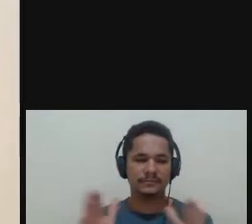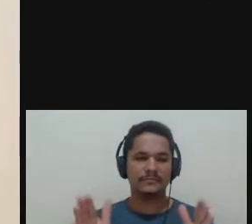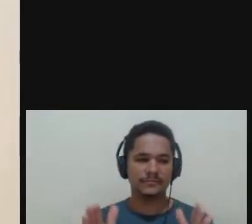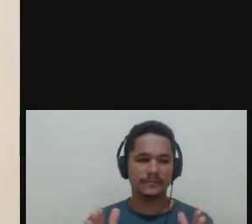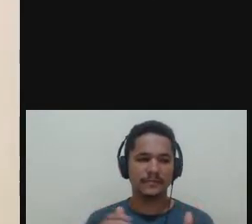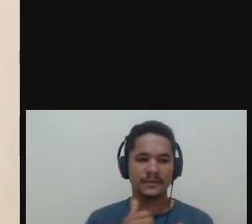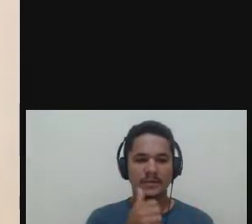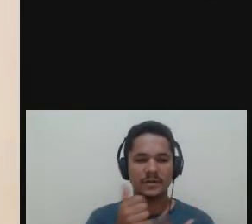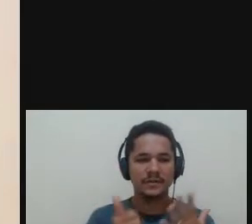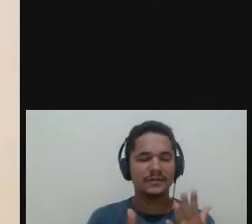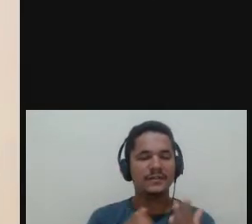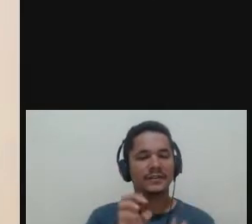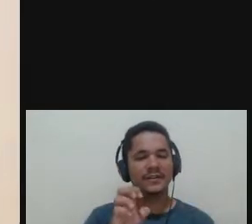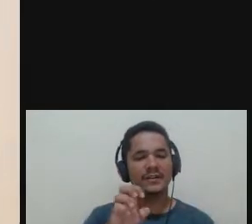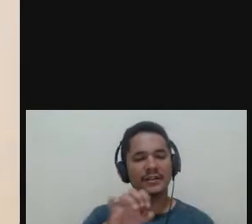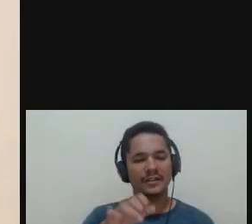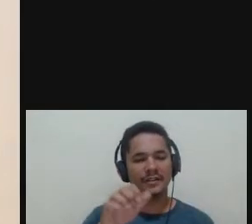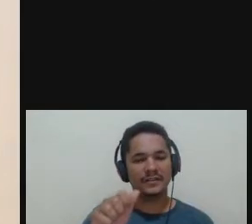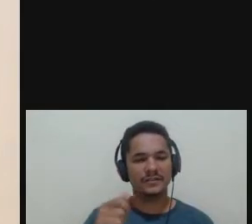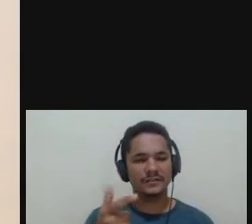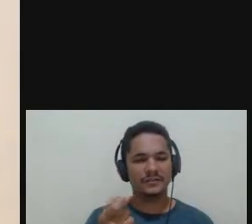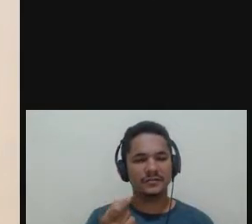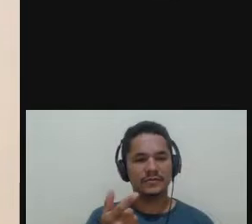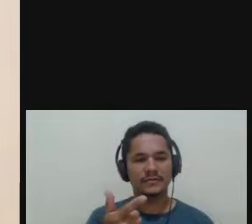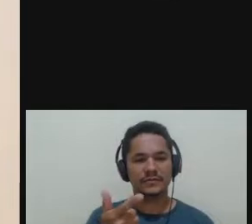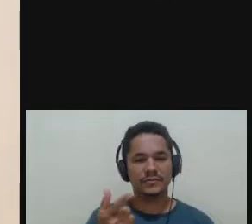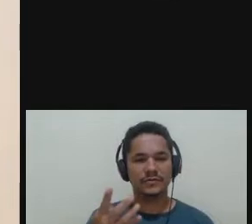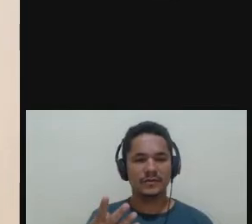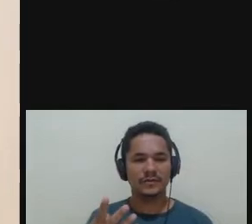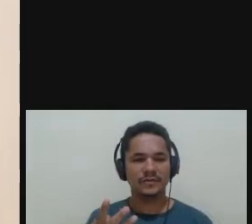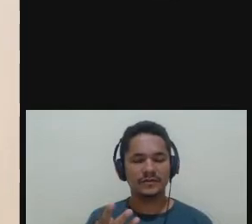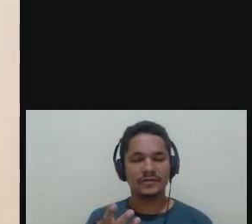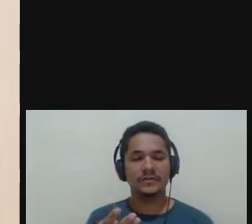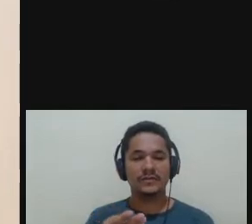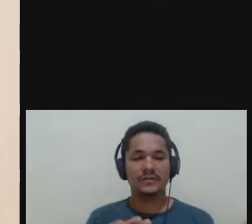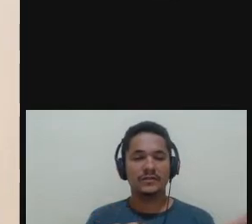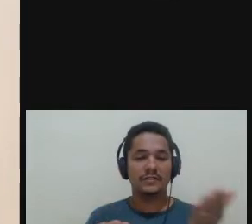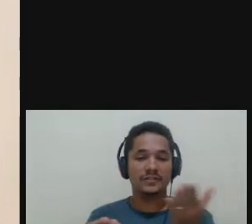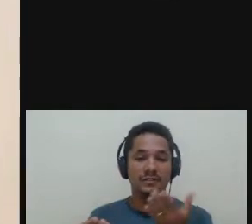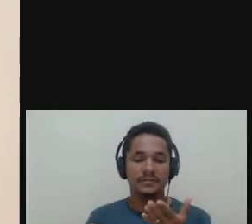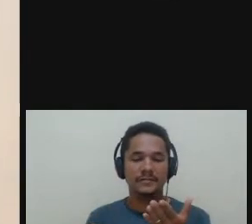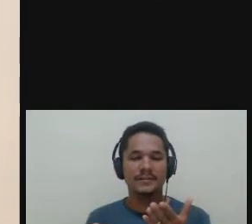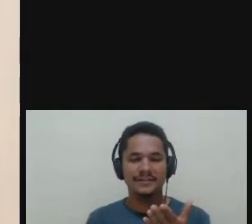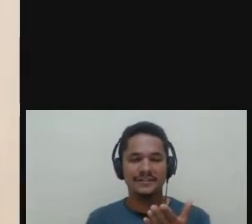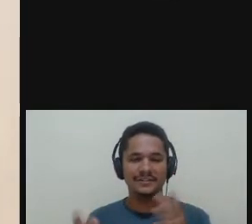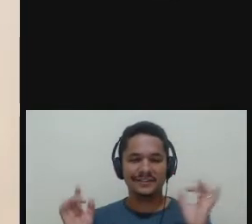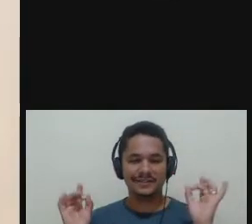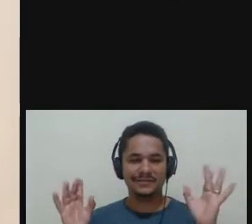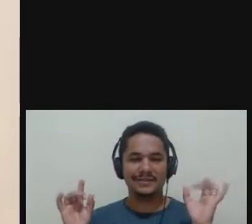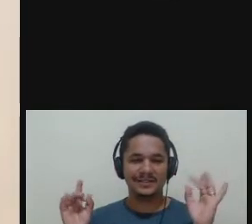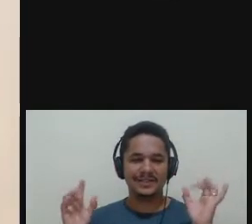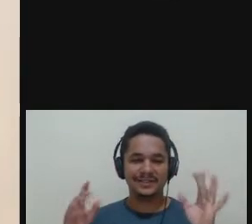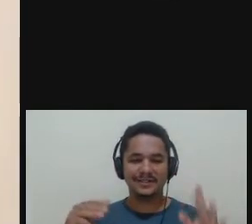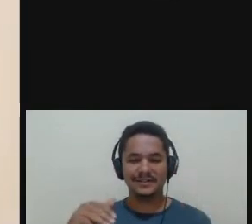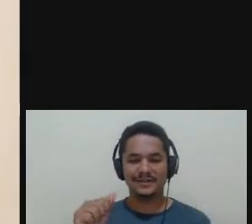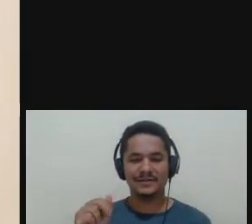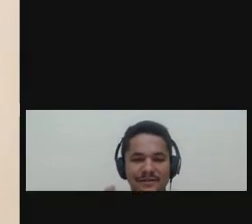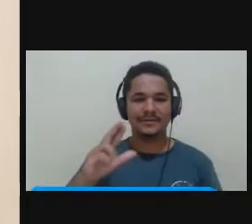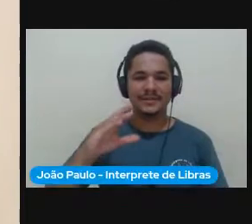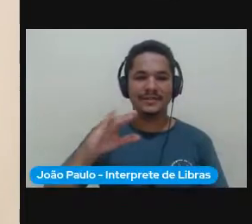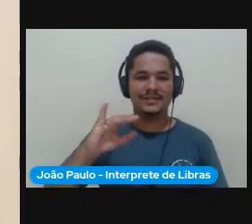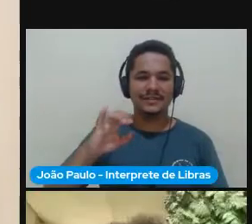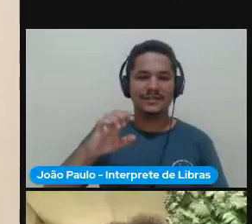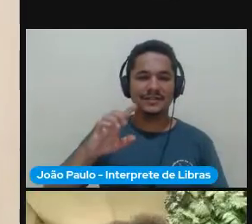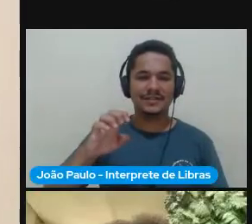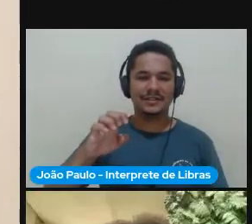EJA 2021. E nós vamos chamar uma pessoa, uma convidada muito especial, que é a Marcele Procópio Del